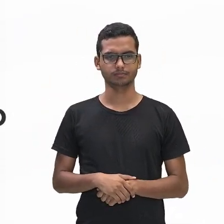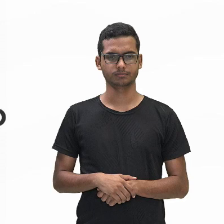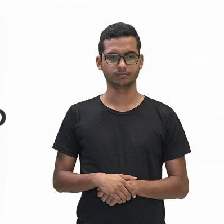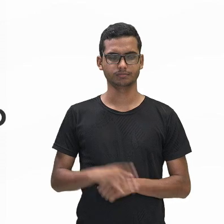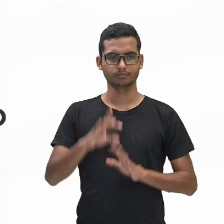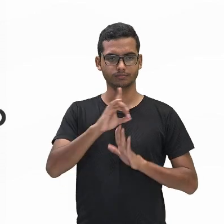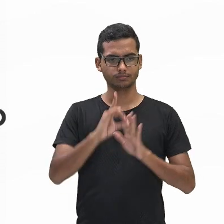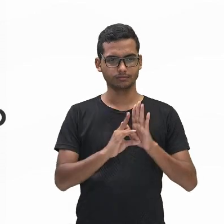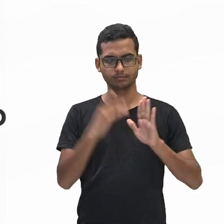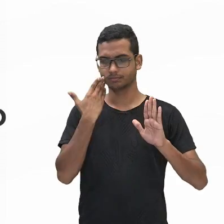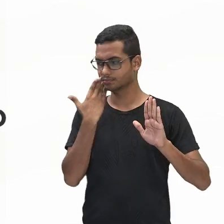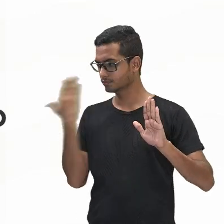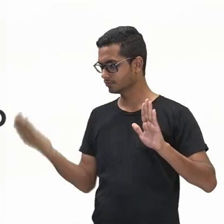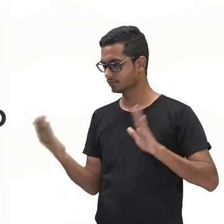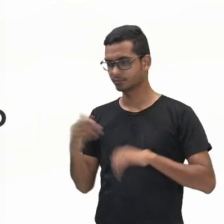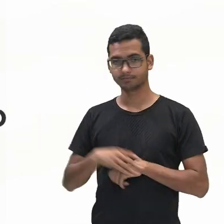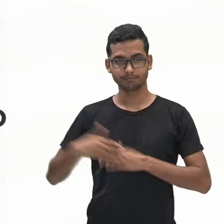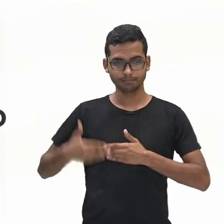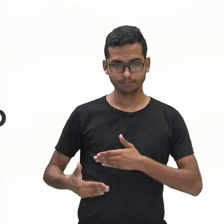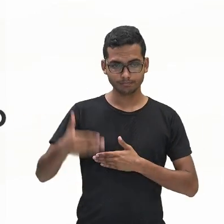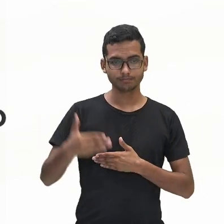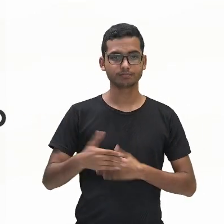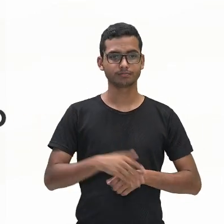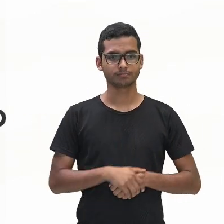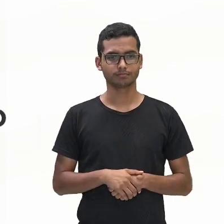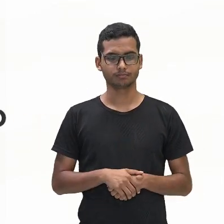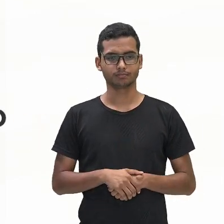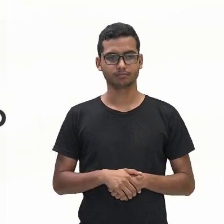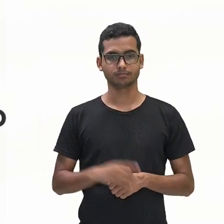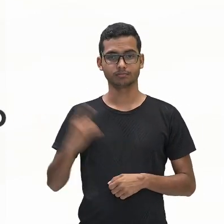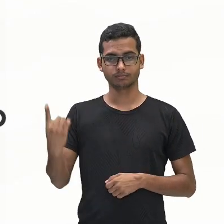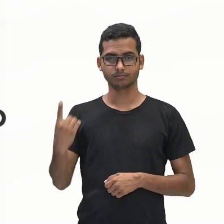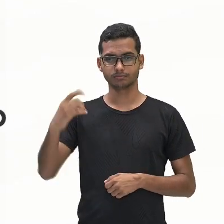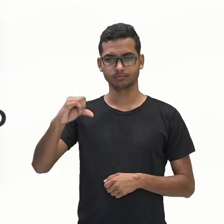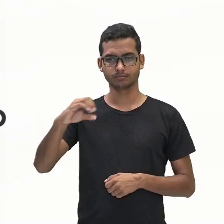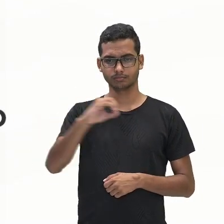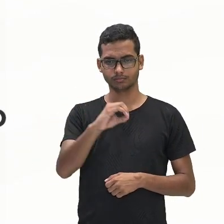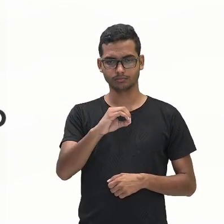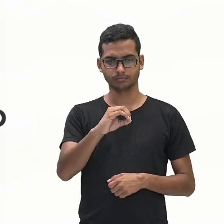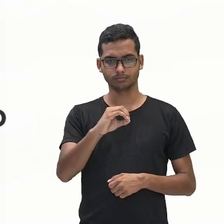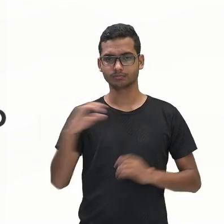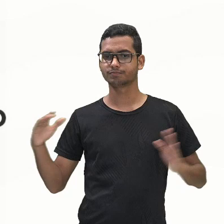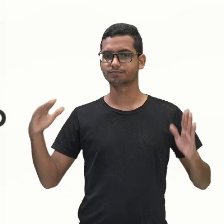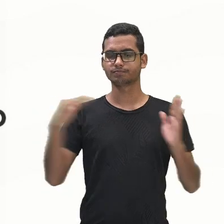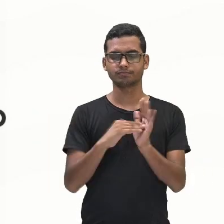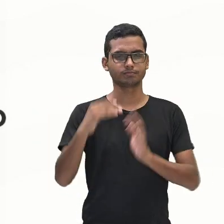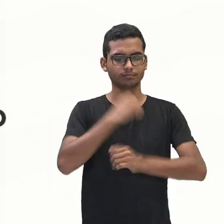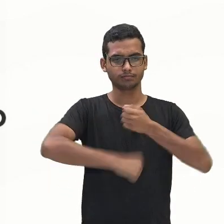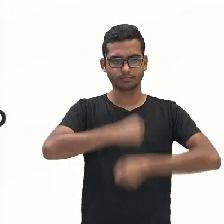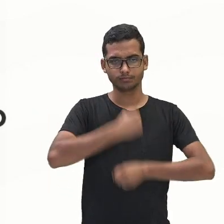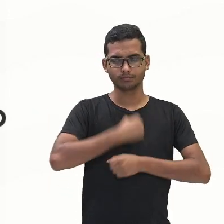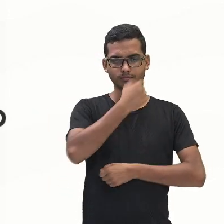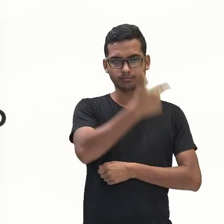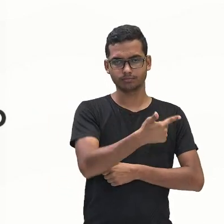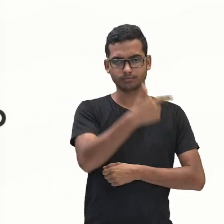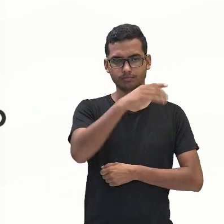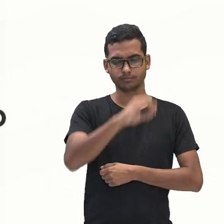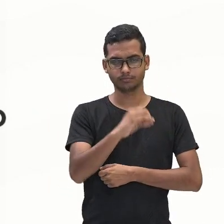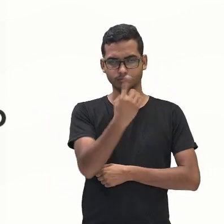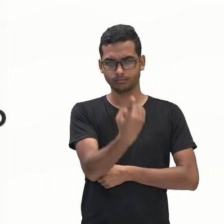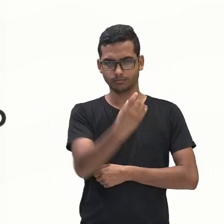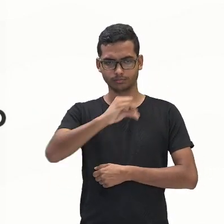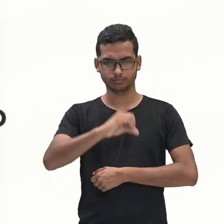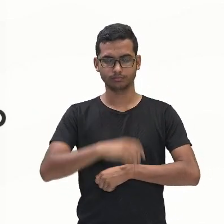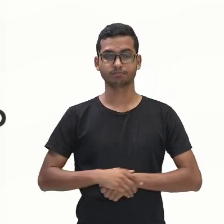década, a gente vai olhar aqui desde o início, olha, nós temos aqui de 1990 até 2019, tá bom? Então,